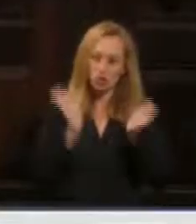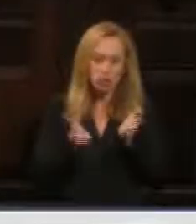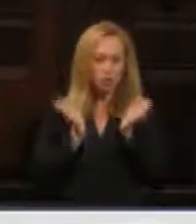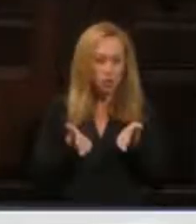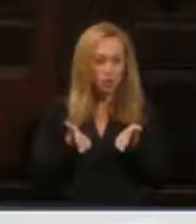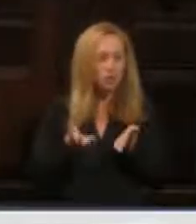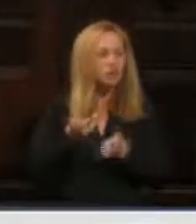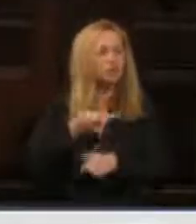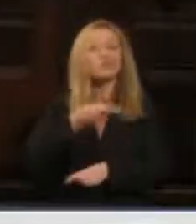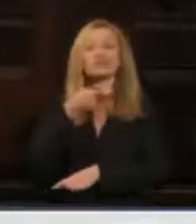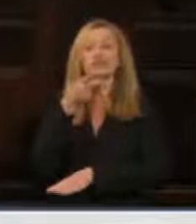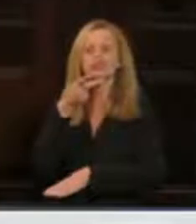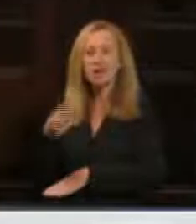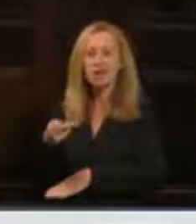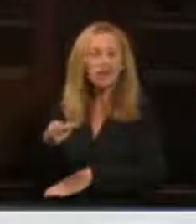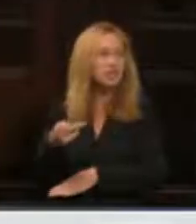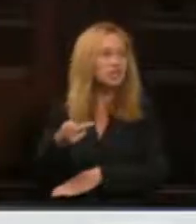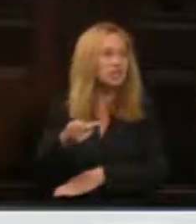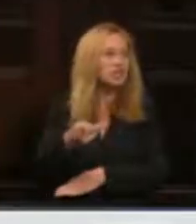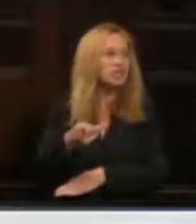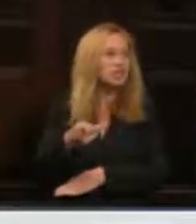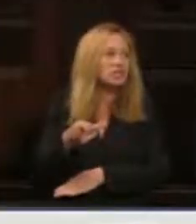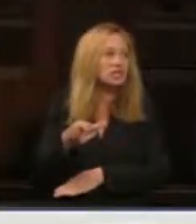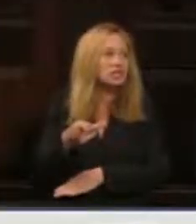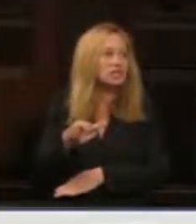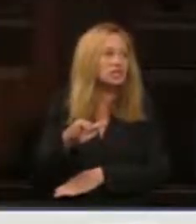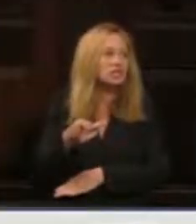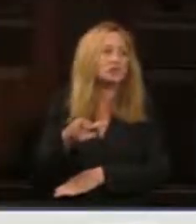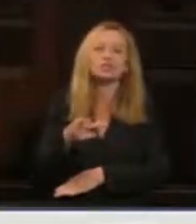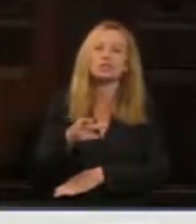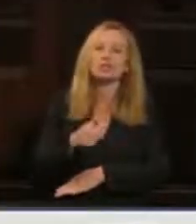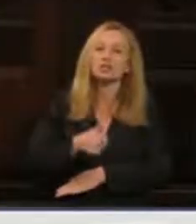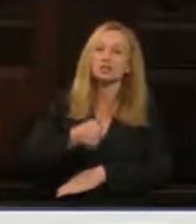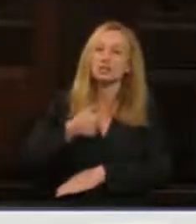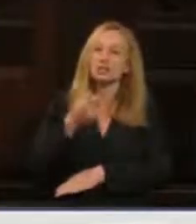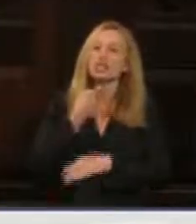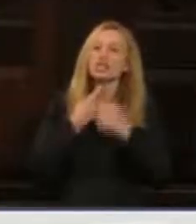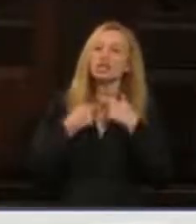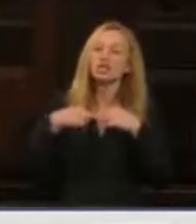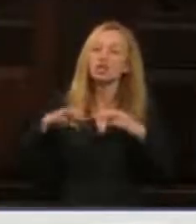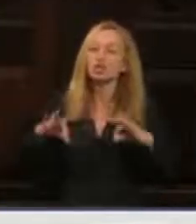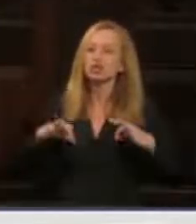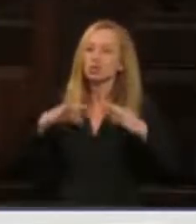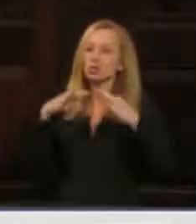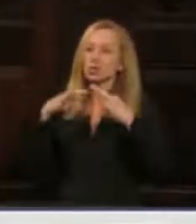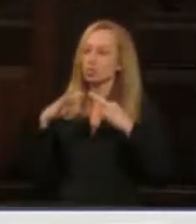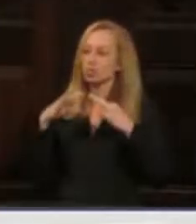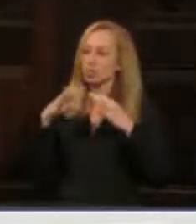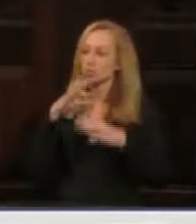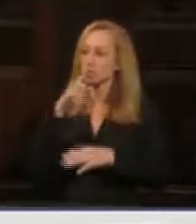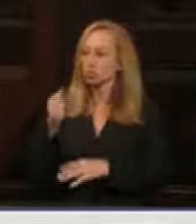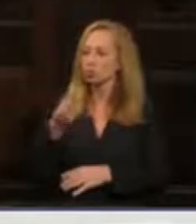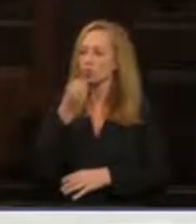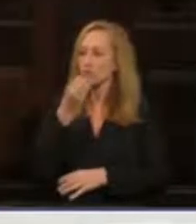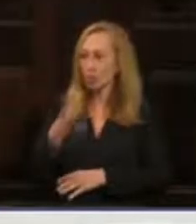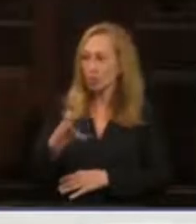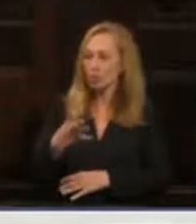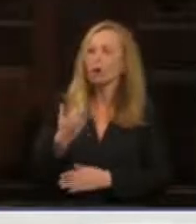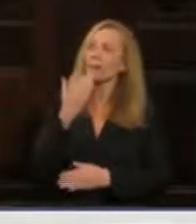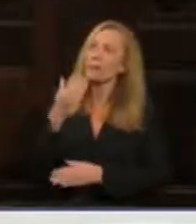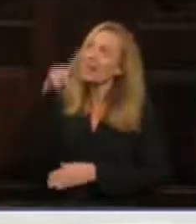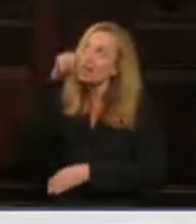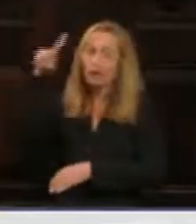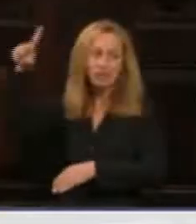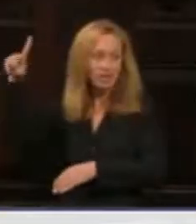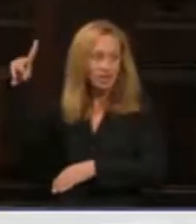e dizer que eu desejo o melhor dessa terra para a vida do senhor e dos seus familiares, e que peço a Deus que